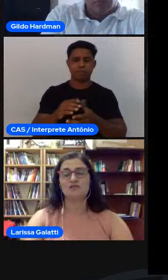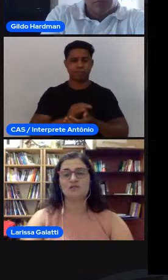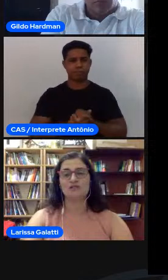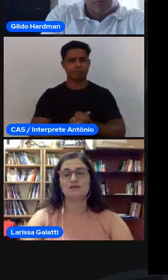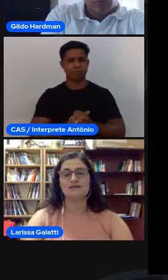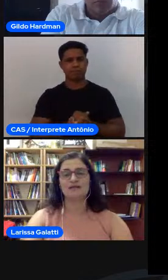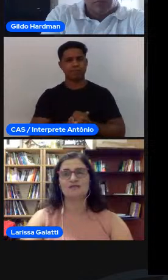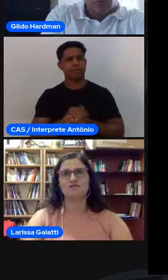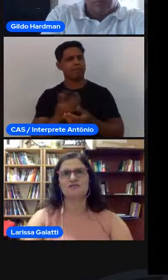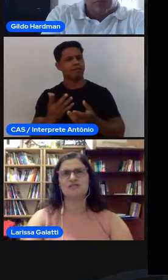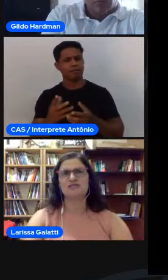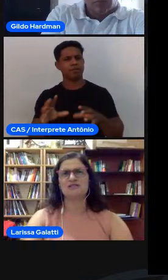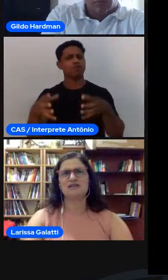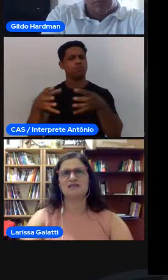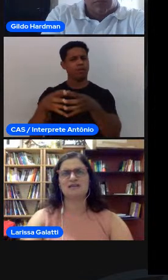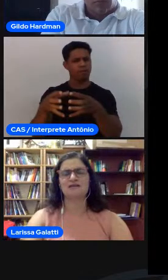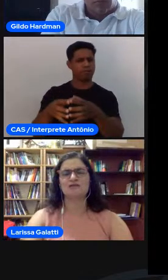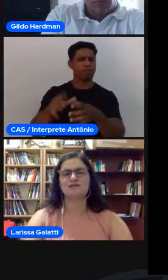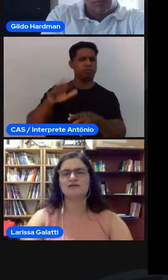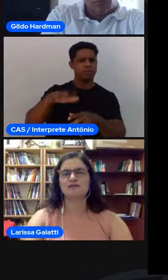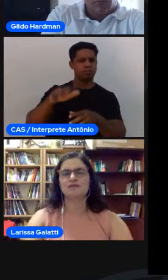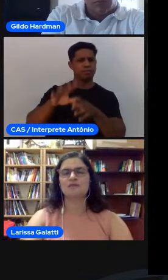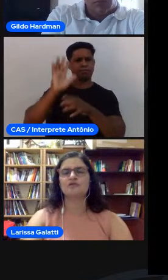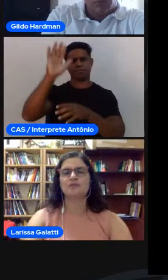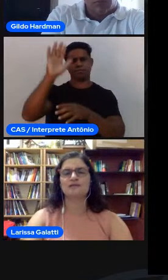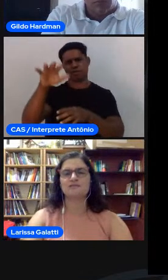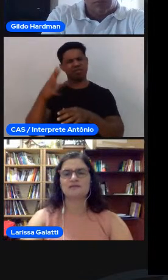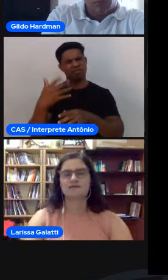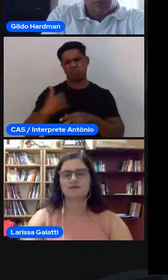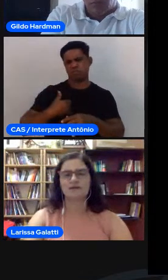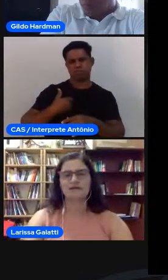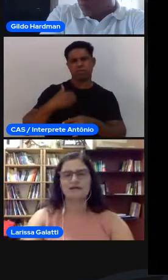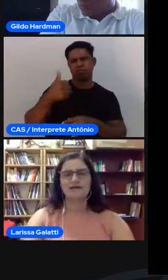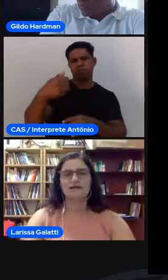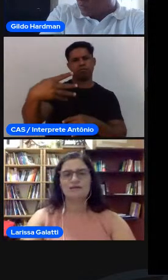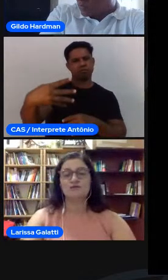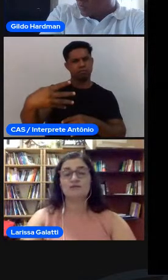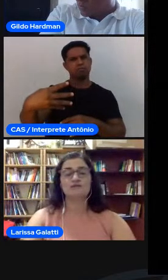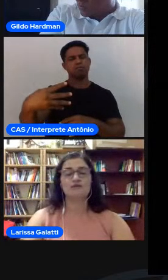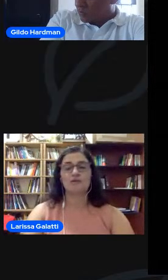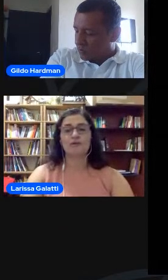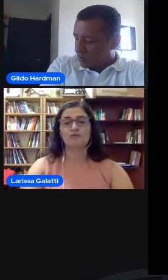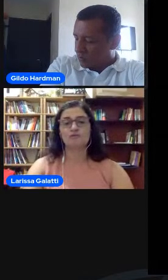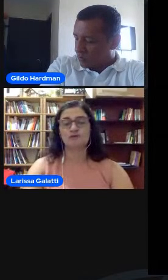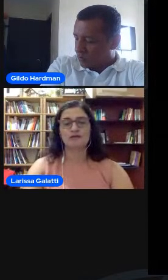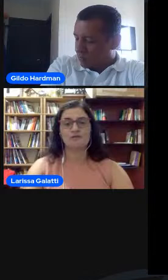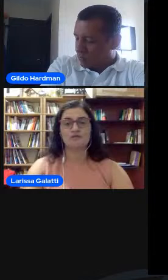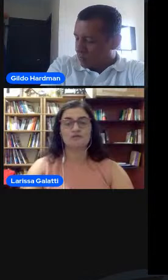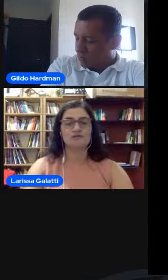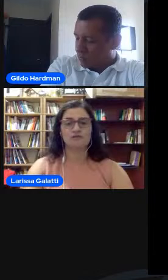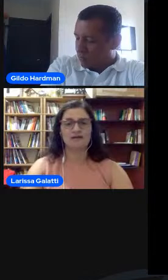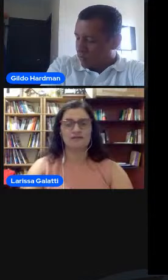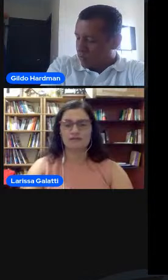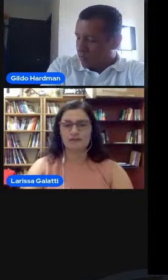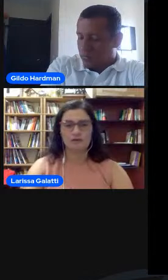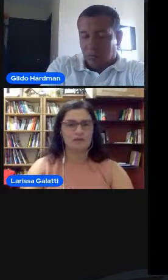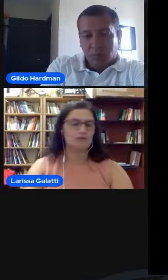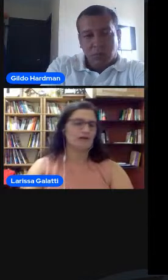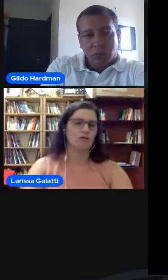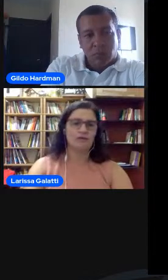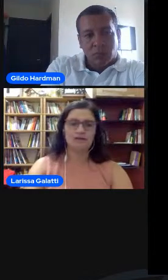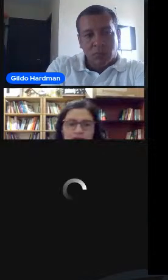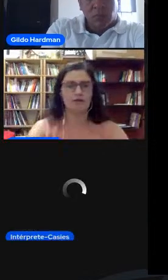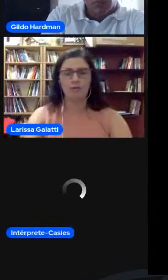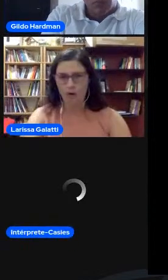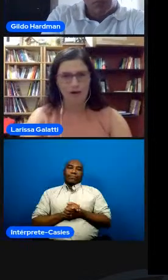basquete que eu dirigi acho que era até 14 anos era uma equipe de participação e os meninos foram para um joguinho amistoso e voltaram falando que o árbitro era